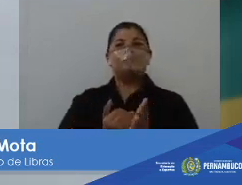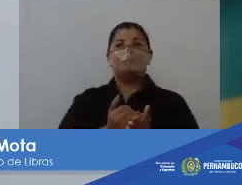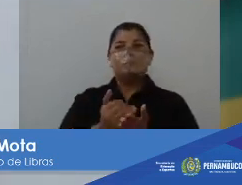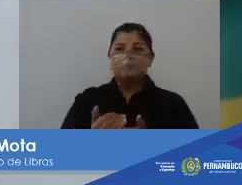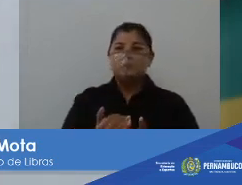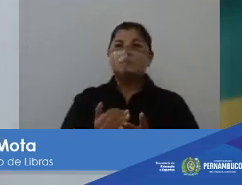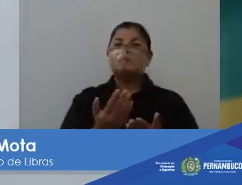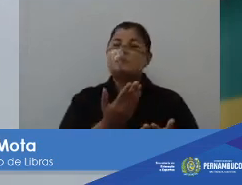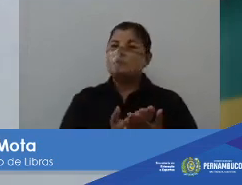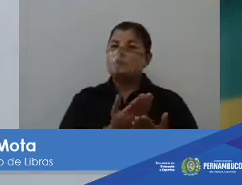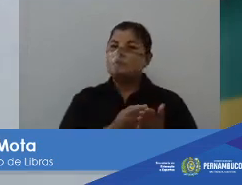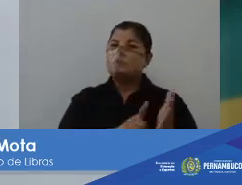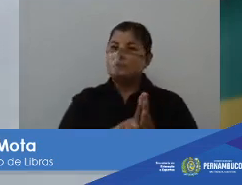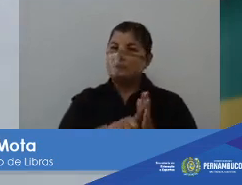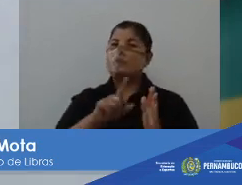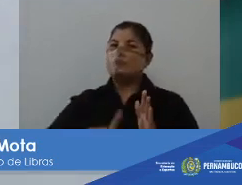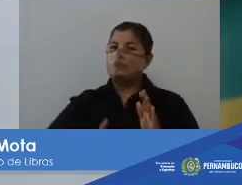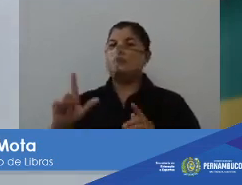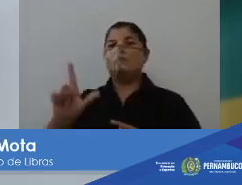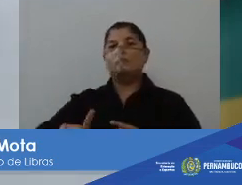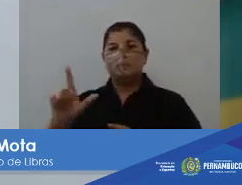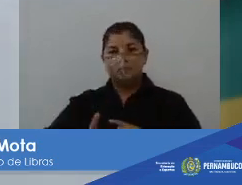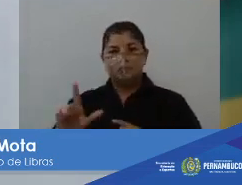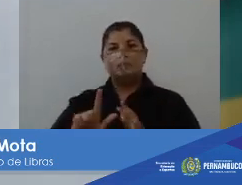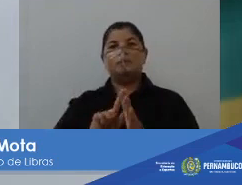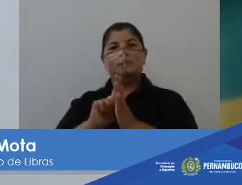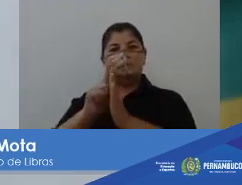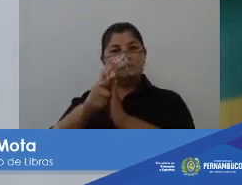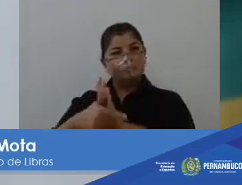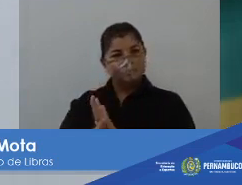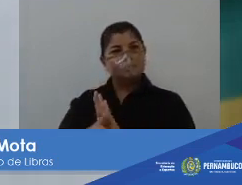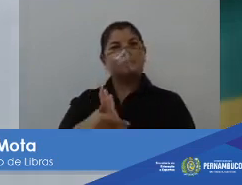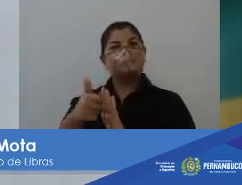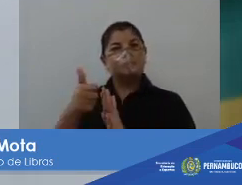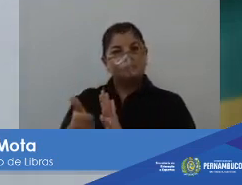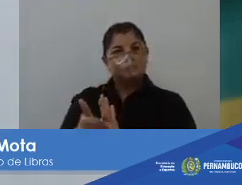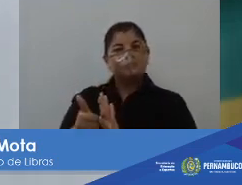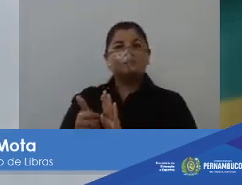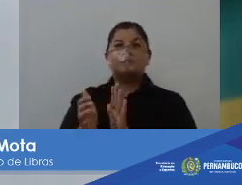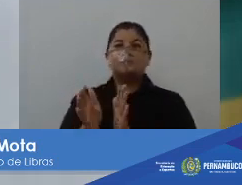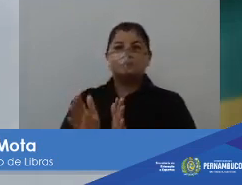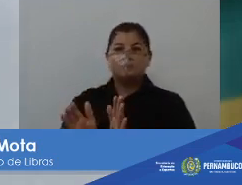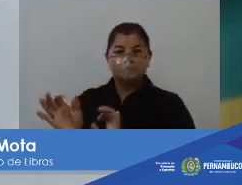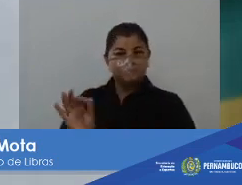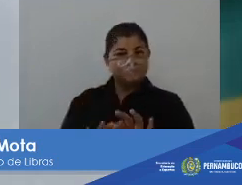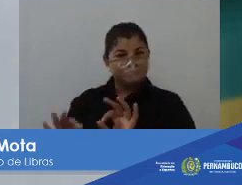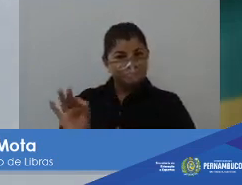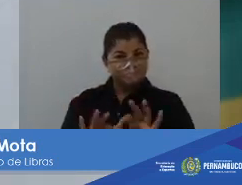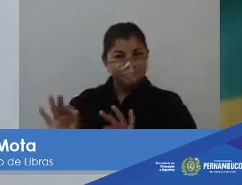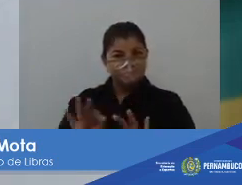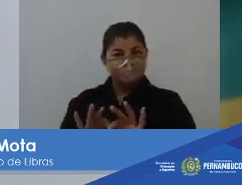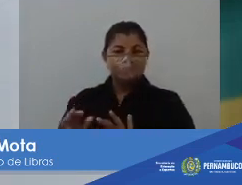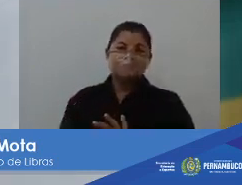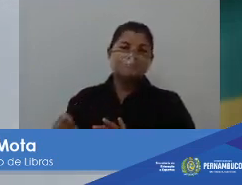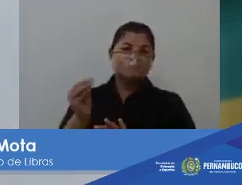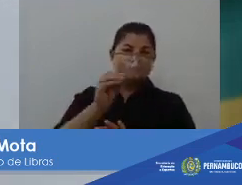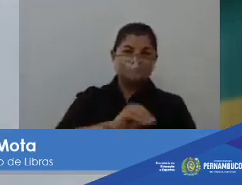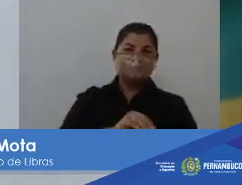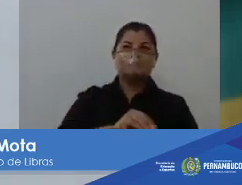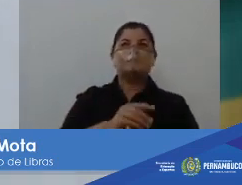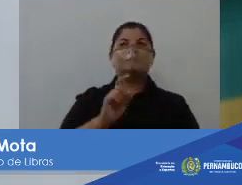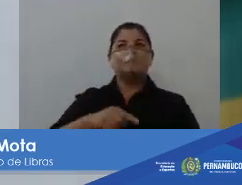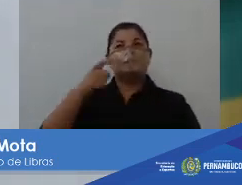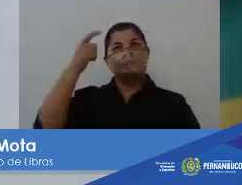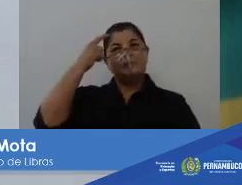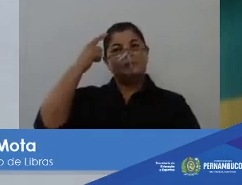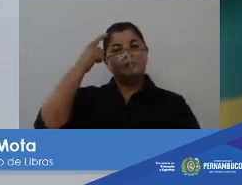dos gêneros realmente são os gêneros da literatura. E quem organiza esses estudos é o